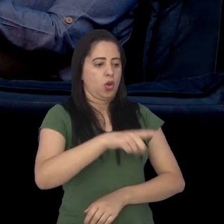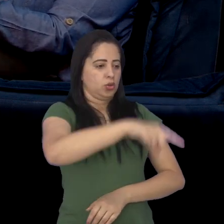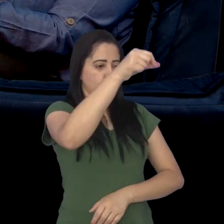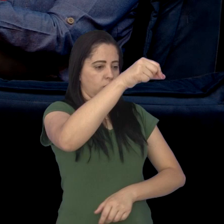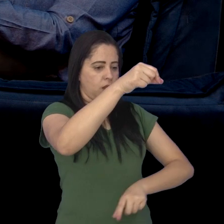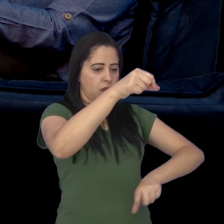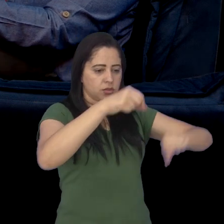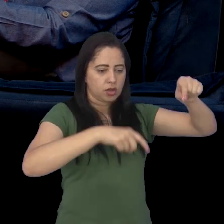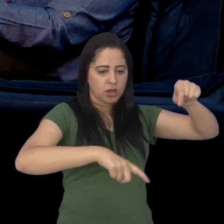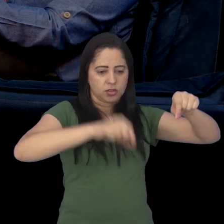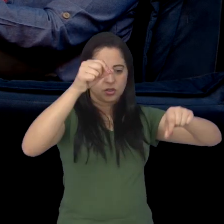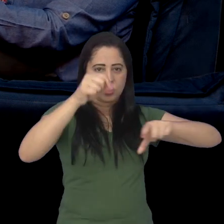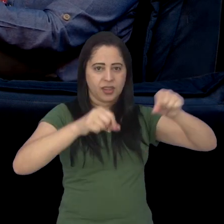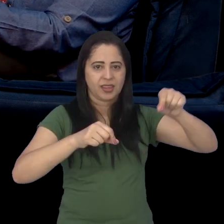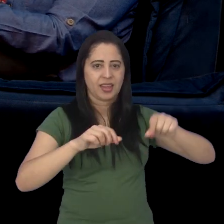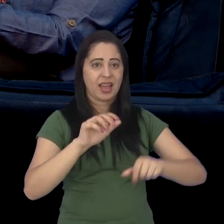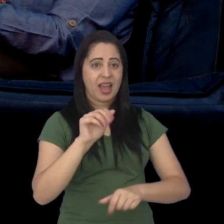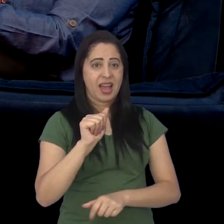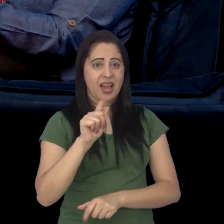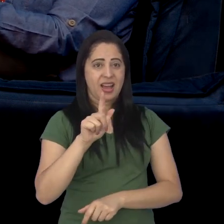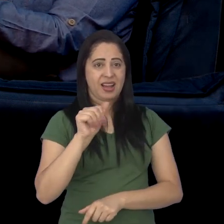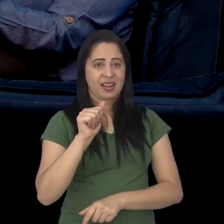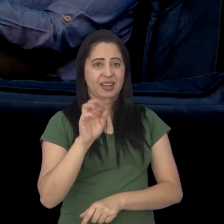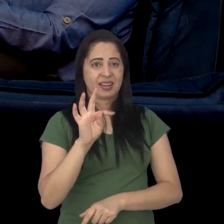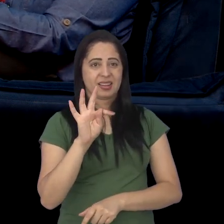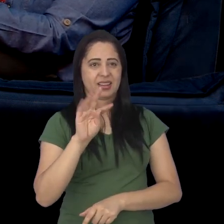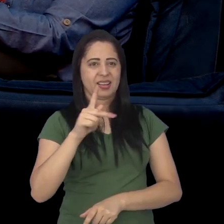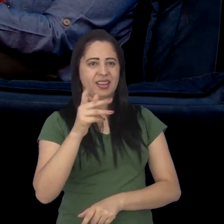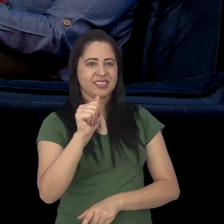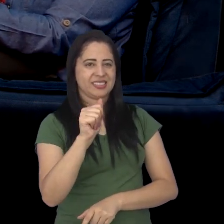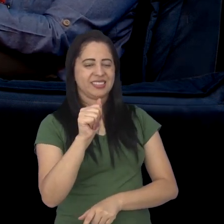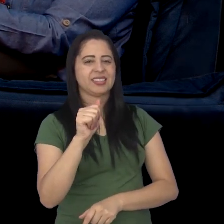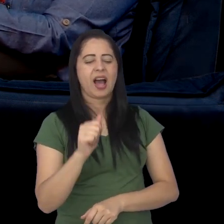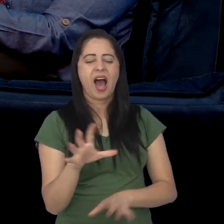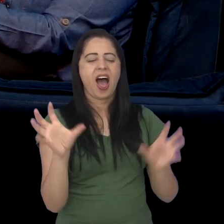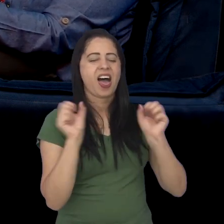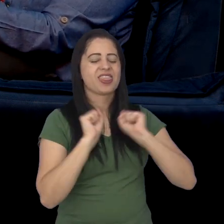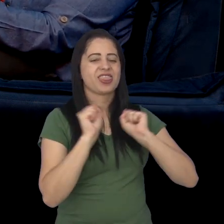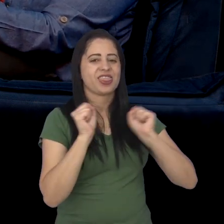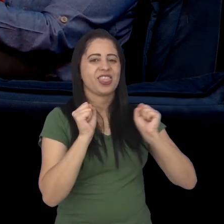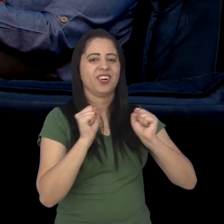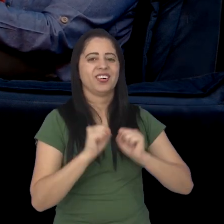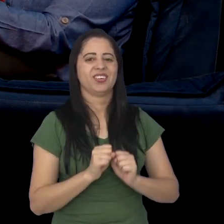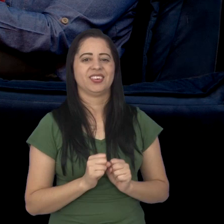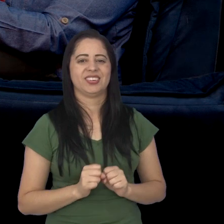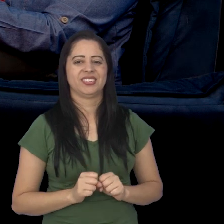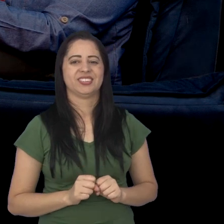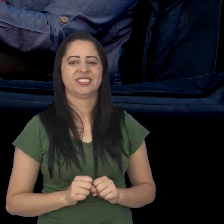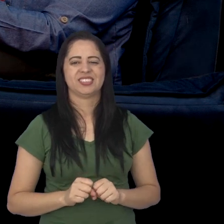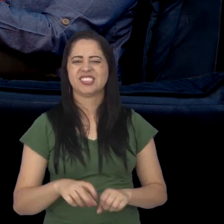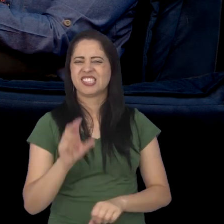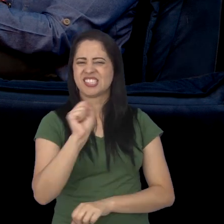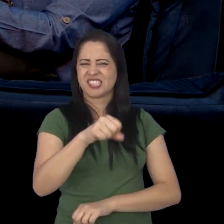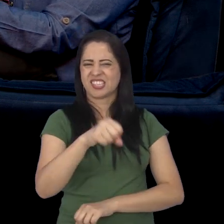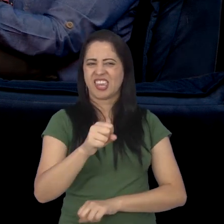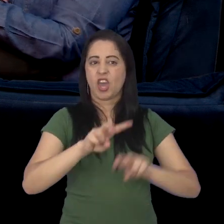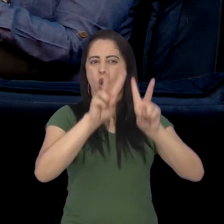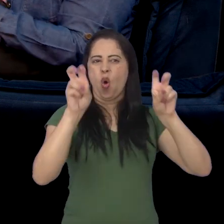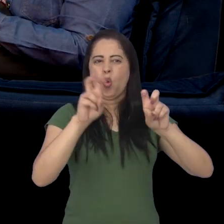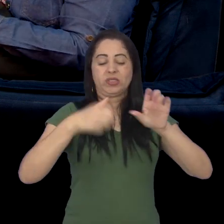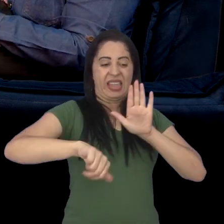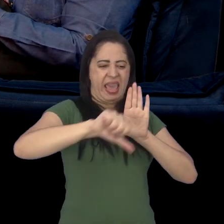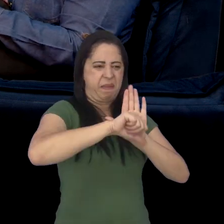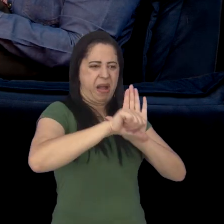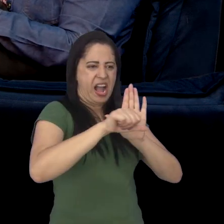é gostoso, né? Aí eu lia um por semana, porque aí eu podia escolher. É. Aí eu lia Agatha Christie, que a minha mãe tinha a coleção